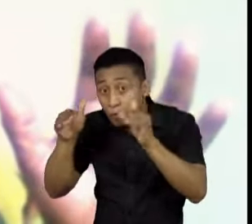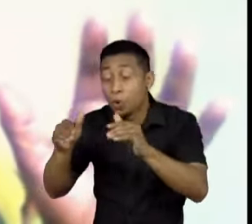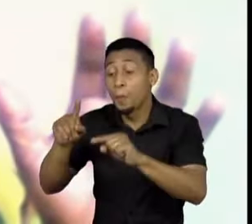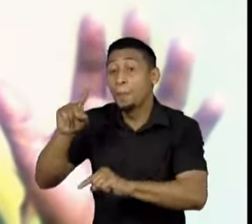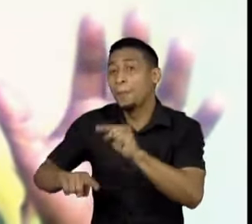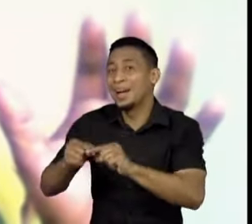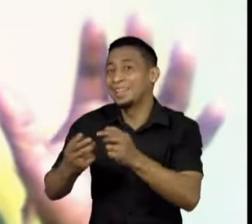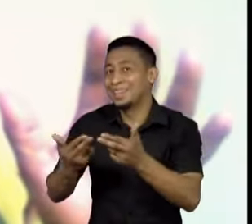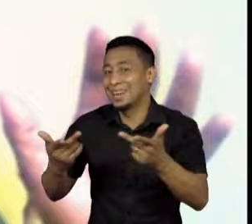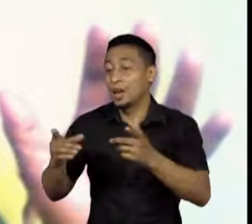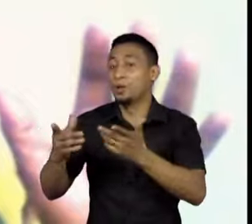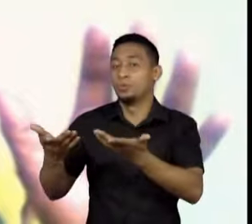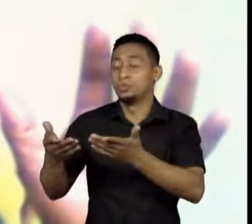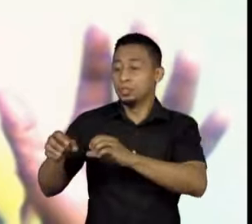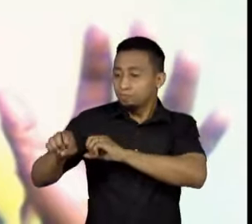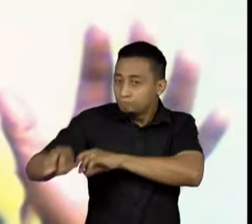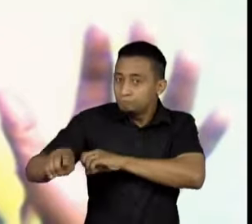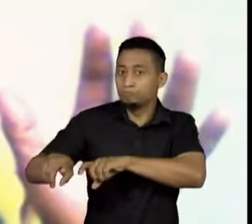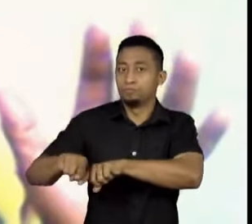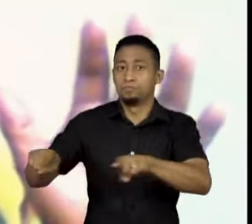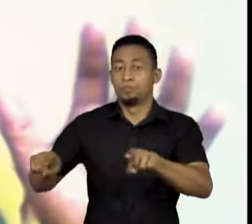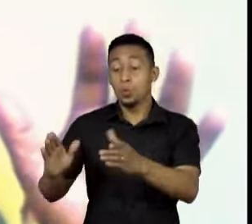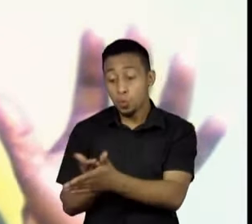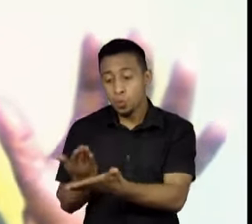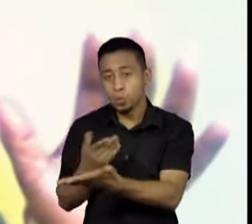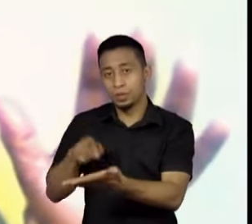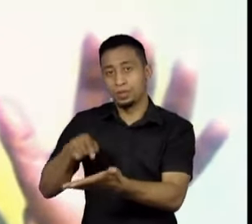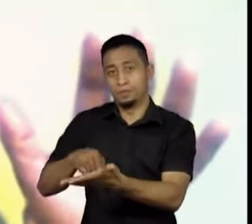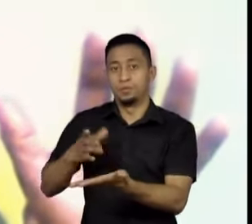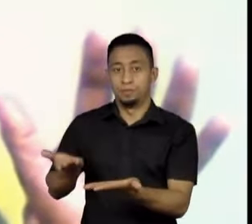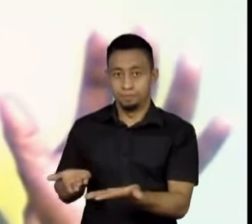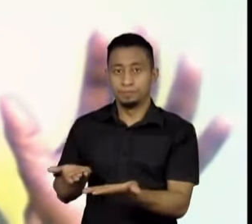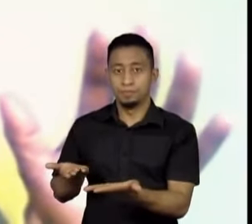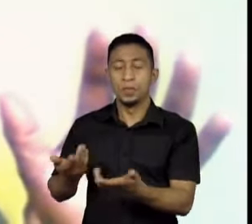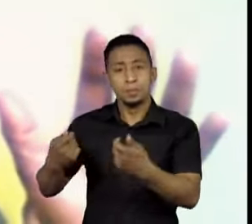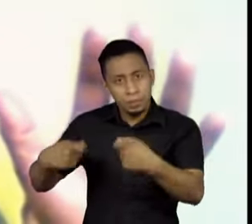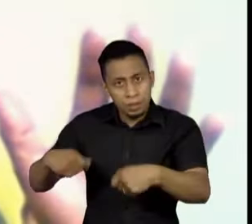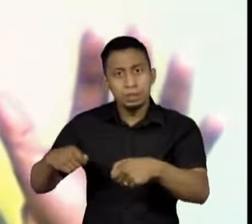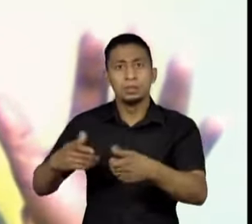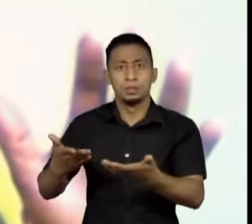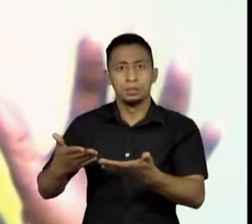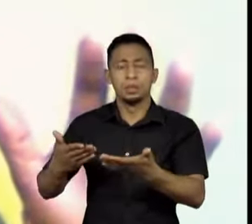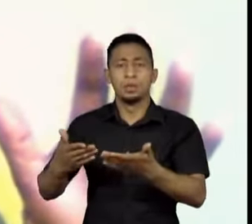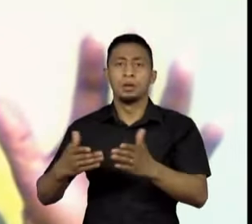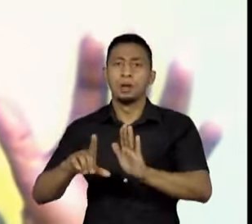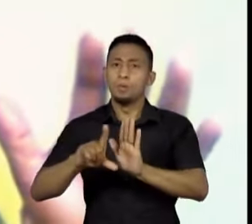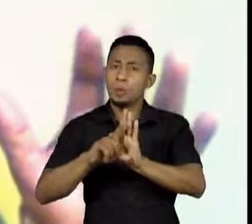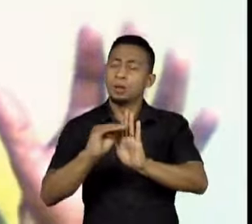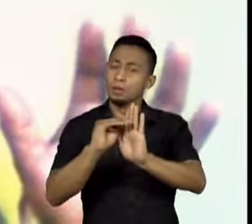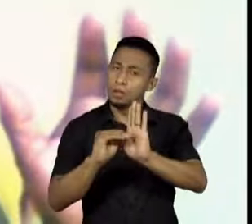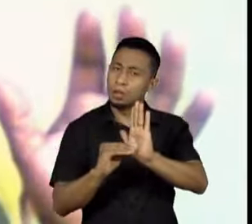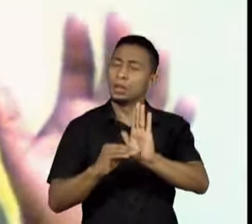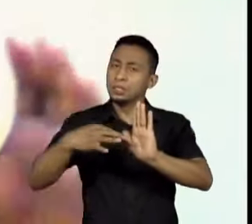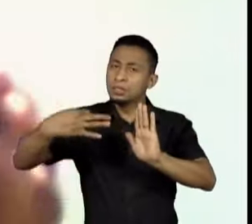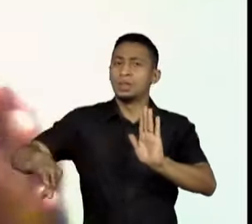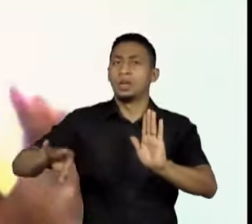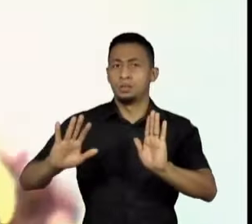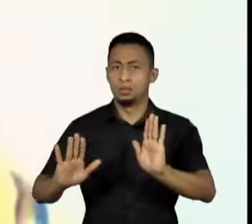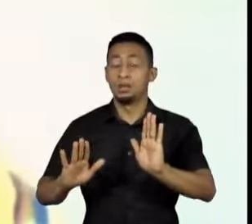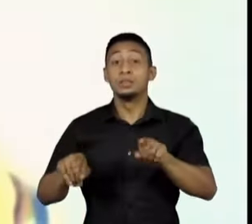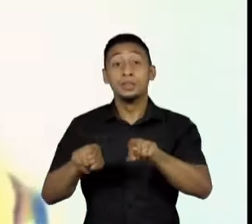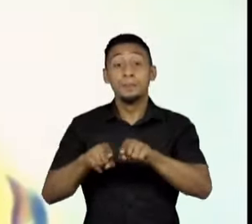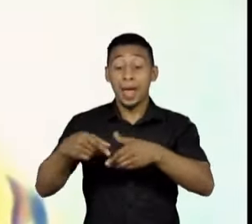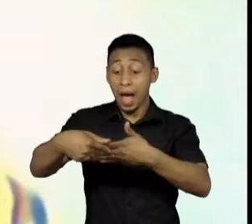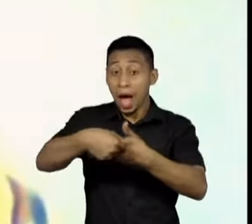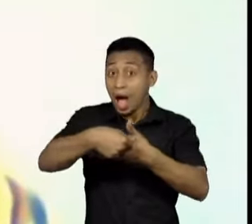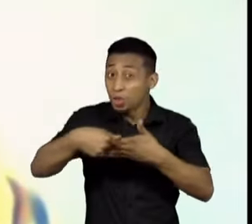material didático, estou falando no livro, né? Então, eu acho que tem que ter uma política de publicação de autores